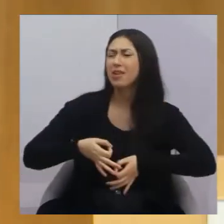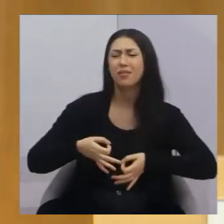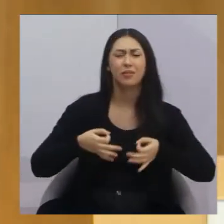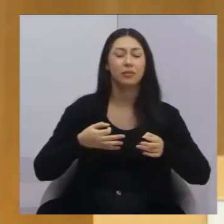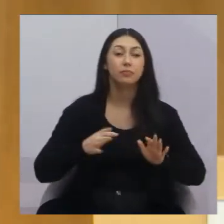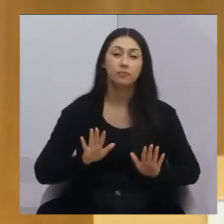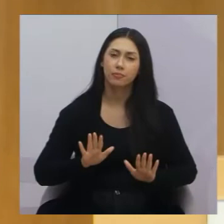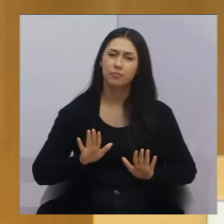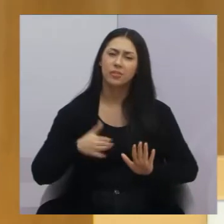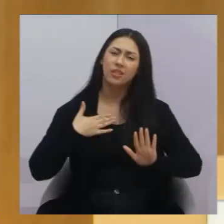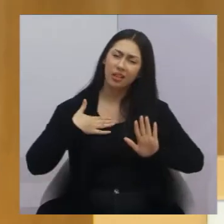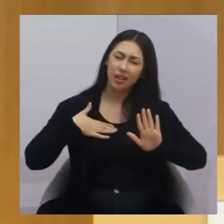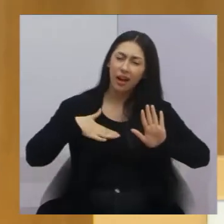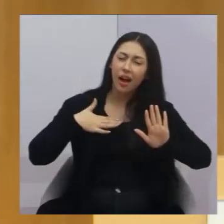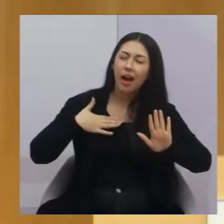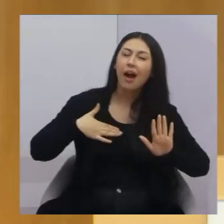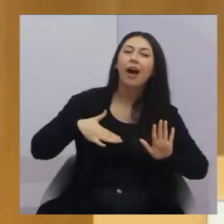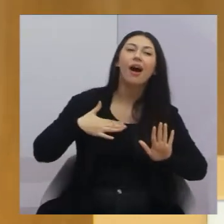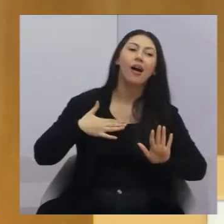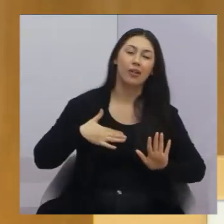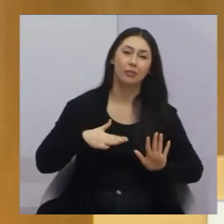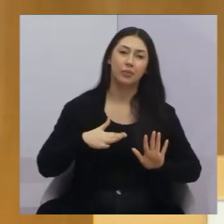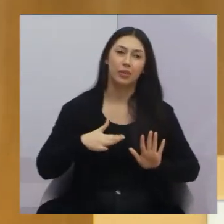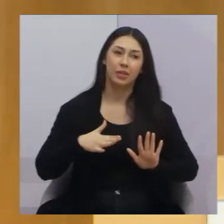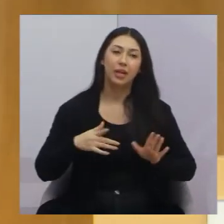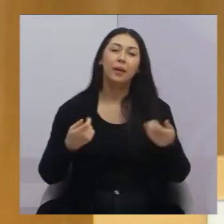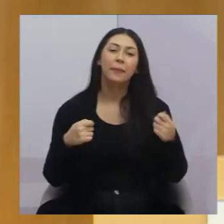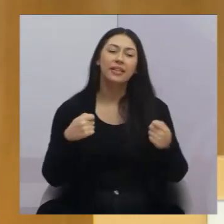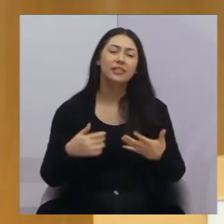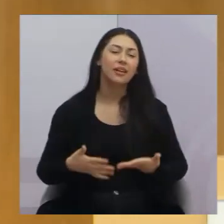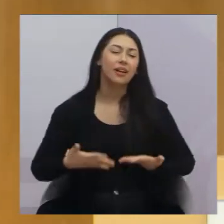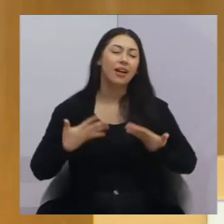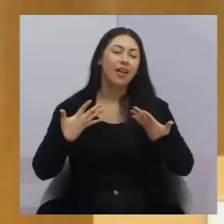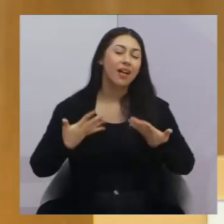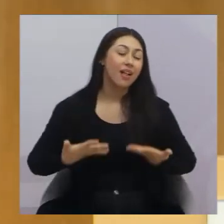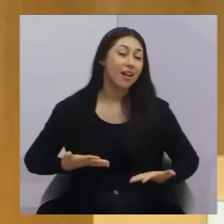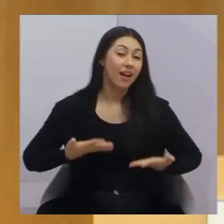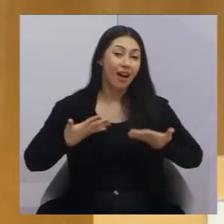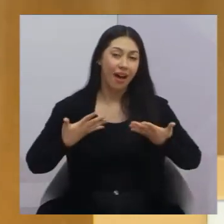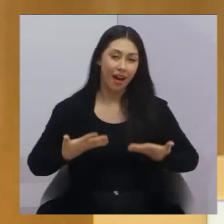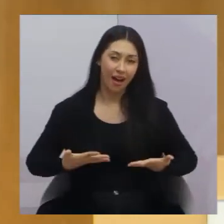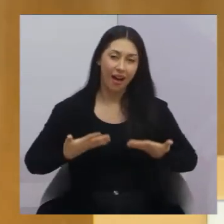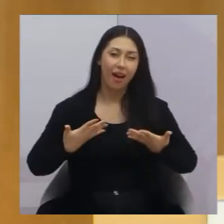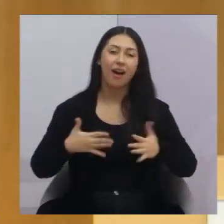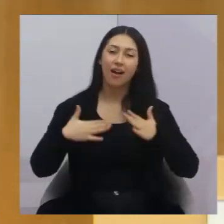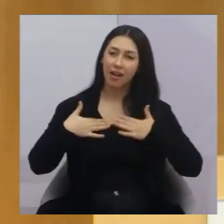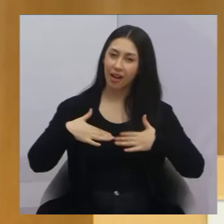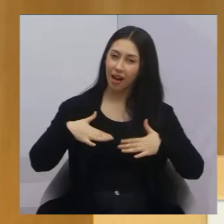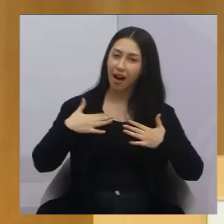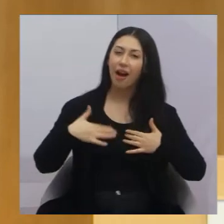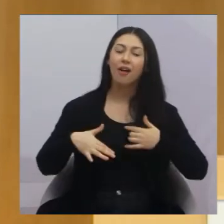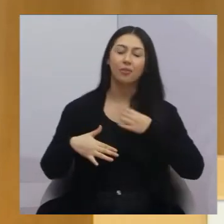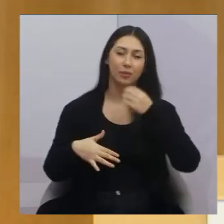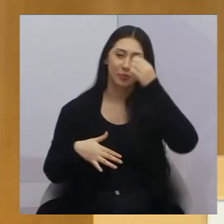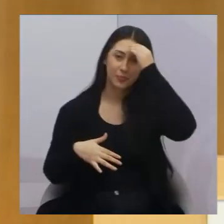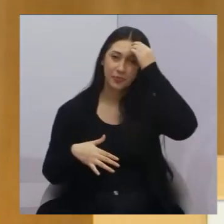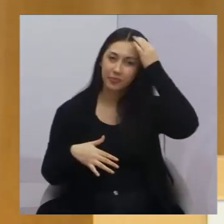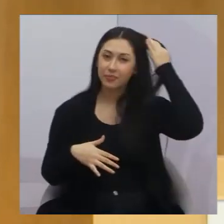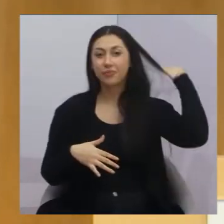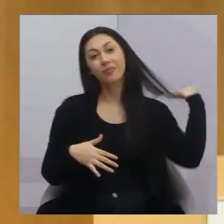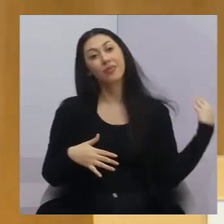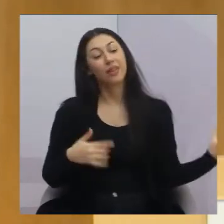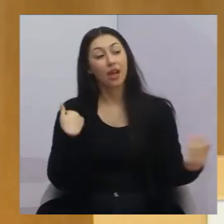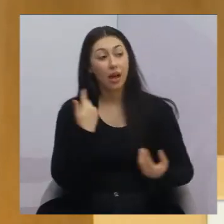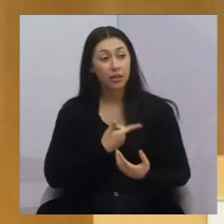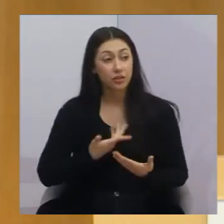certo. Não, vamos cuidar um pouquinho de ser mais leve com a gente, pegar um pouquinho mais leve com a gente mesmo, né? E a gente